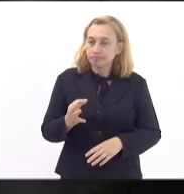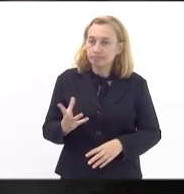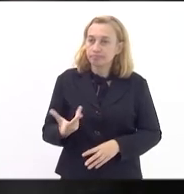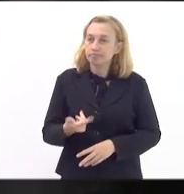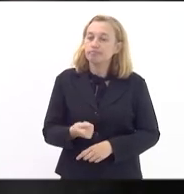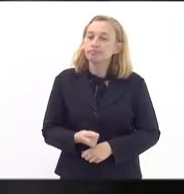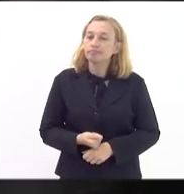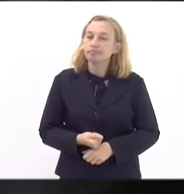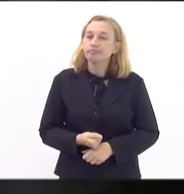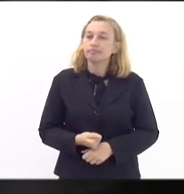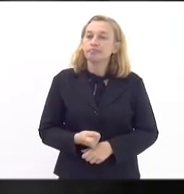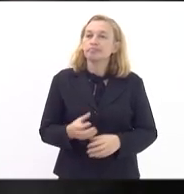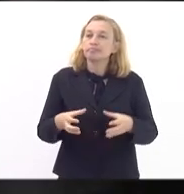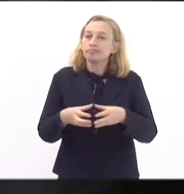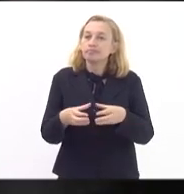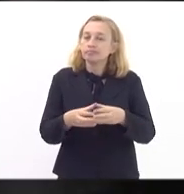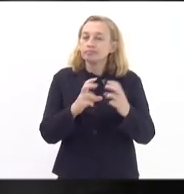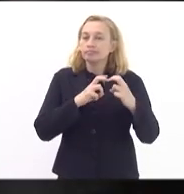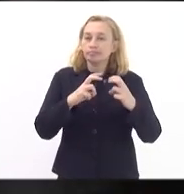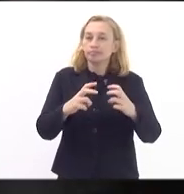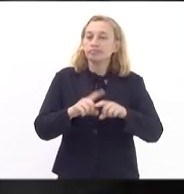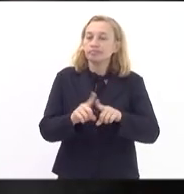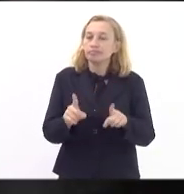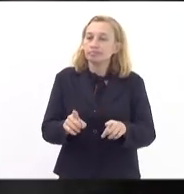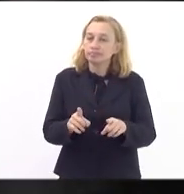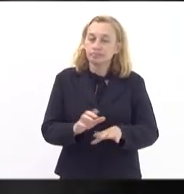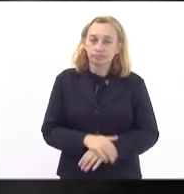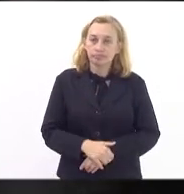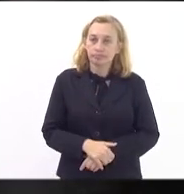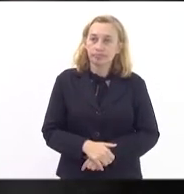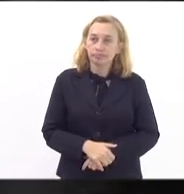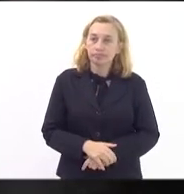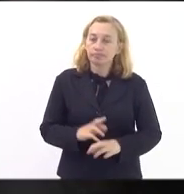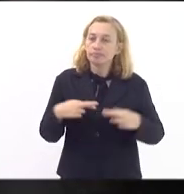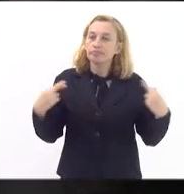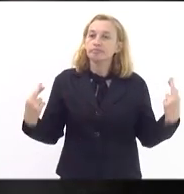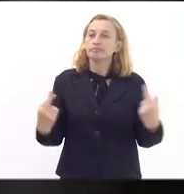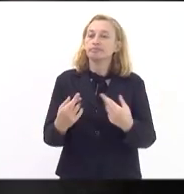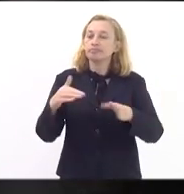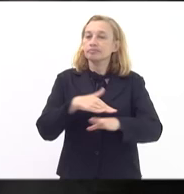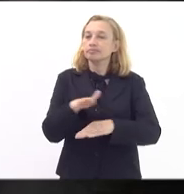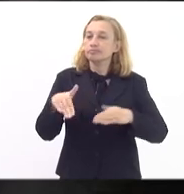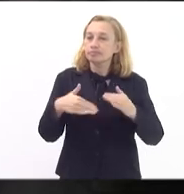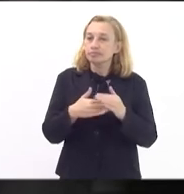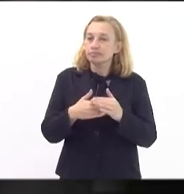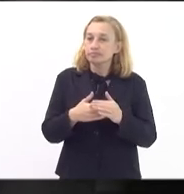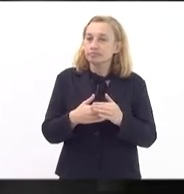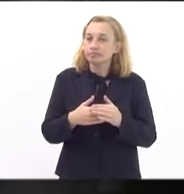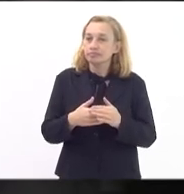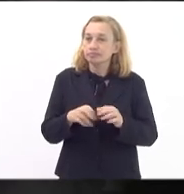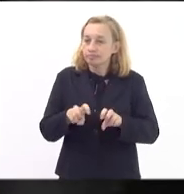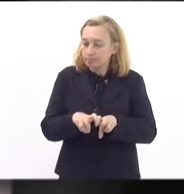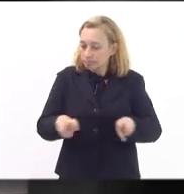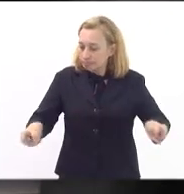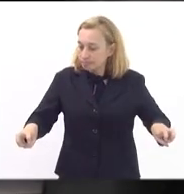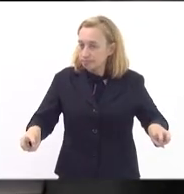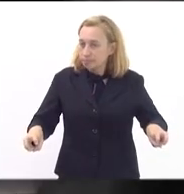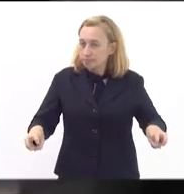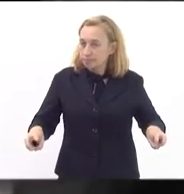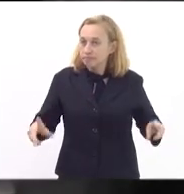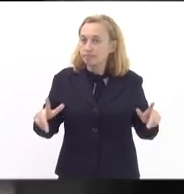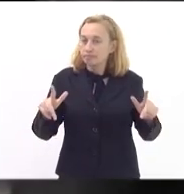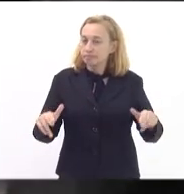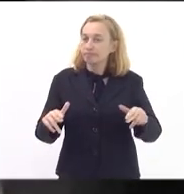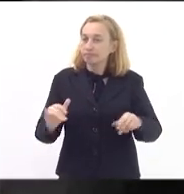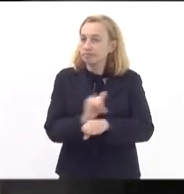definidas o próprio grupamento Ferroviário mas enfim é reunir todos na mesma mesa para discutir esse assunto